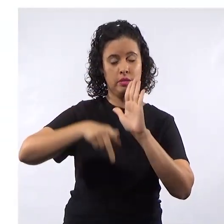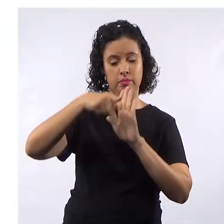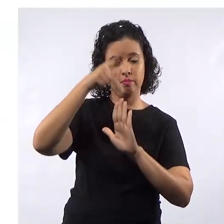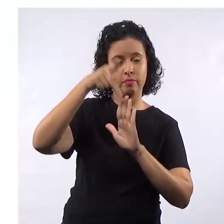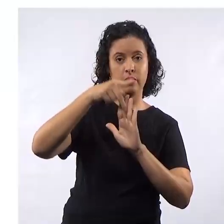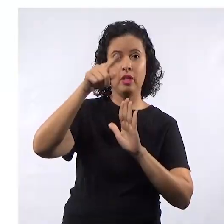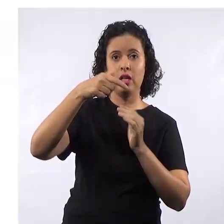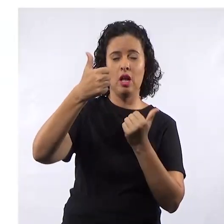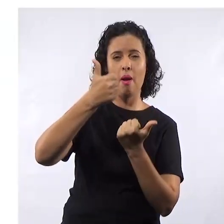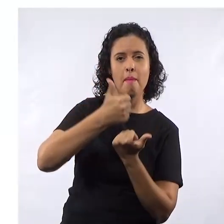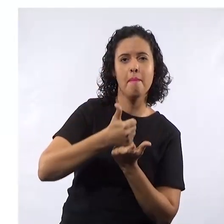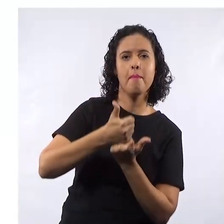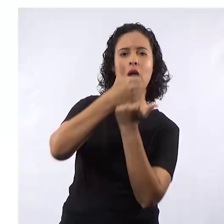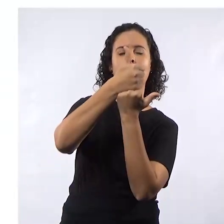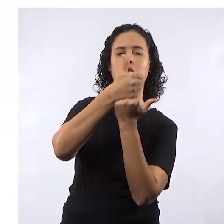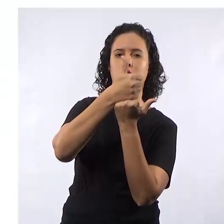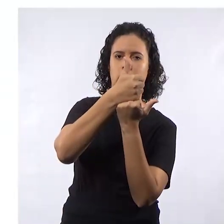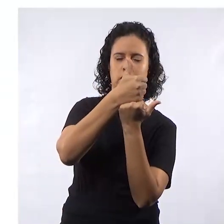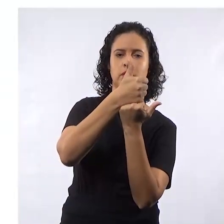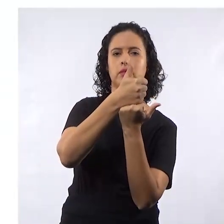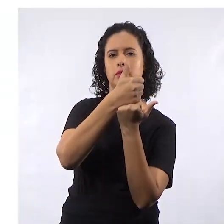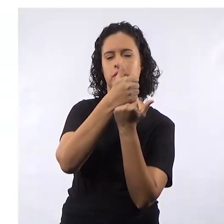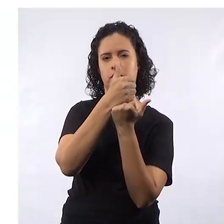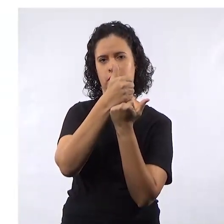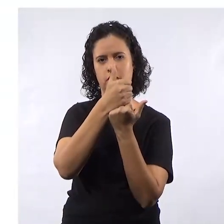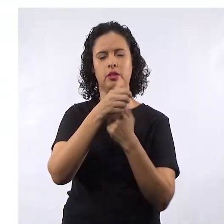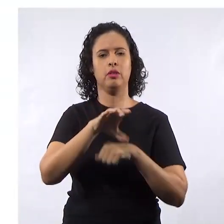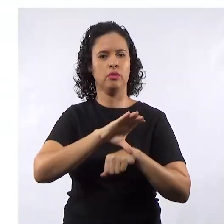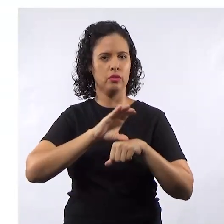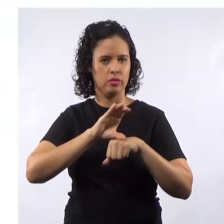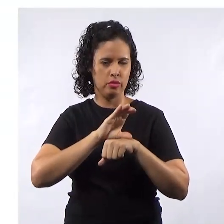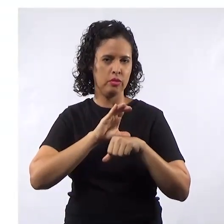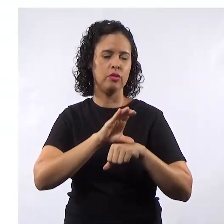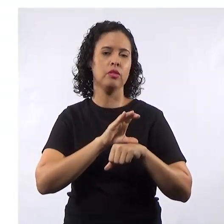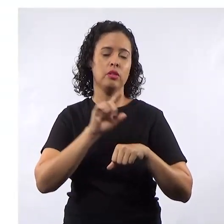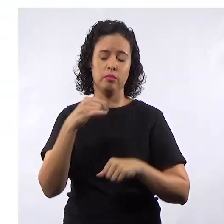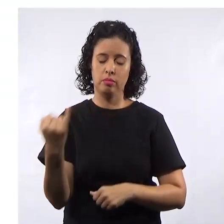verdadeiros alicerces do nosso ordenamento jurídico. Eles são de extrema